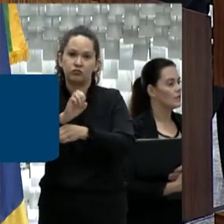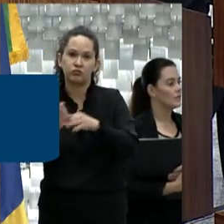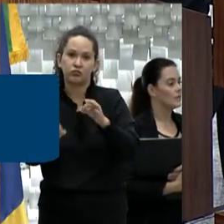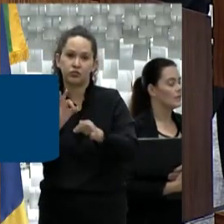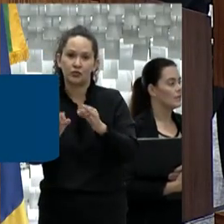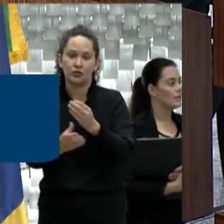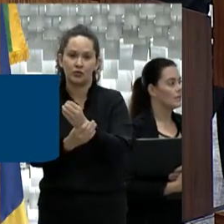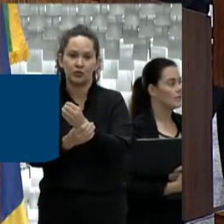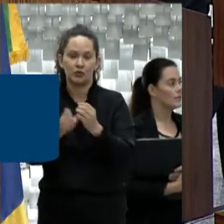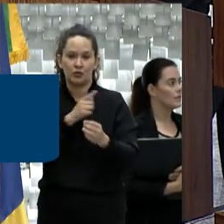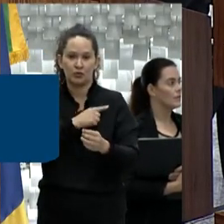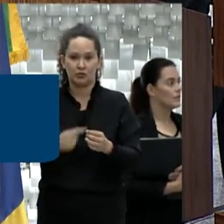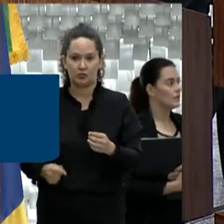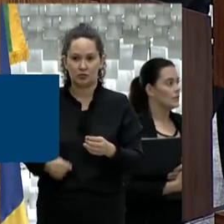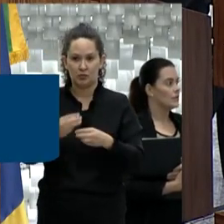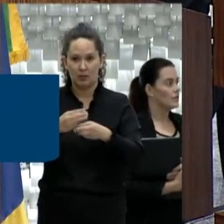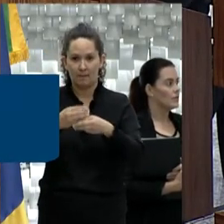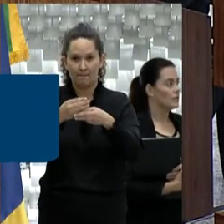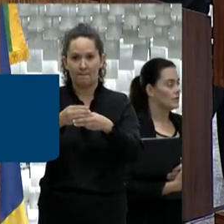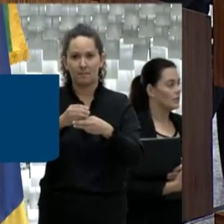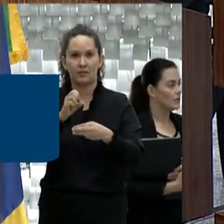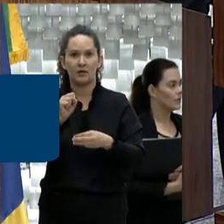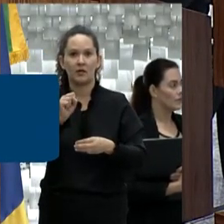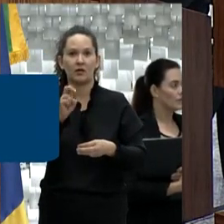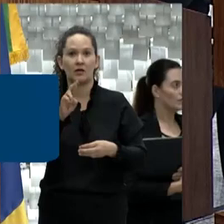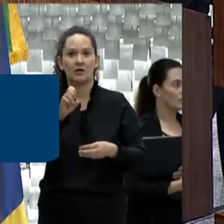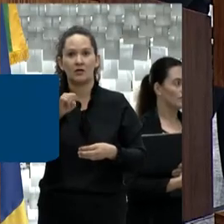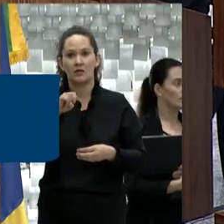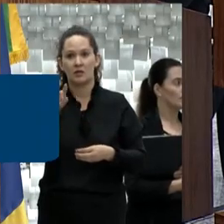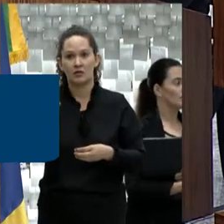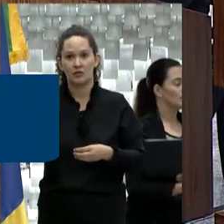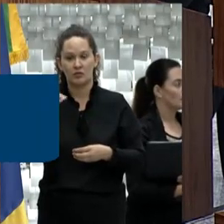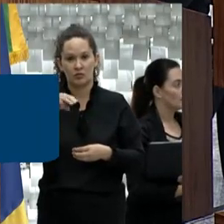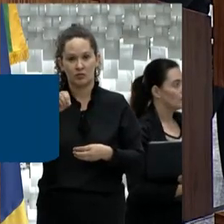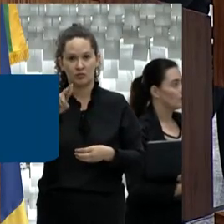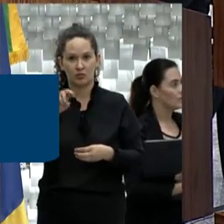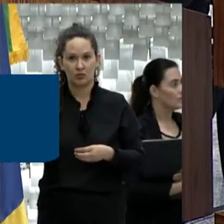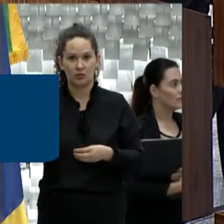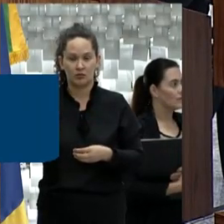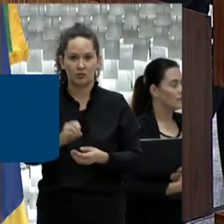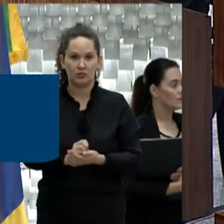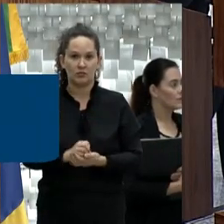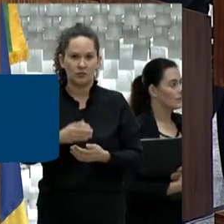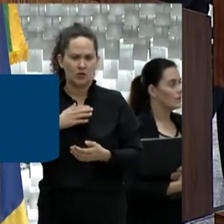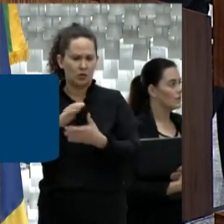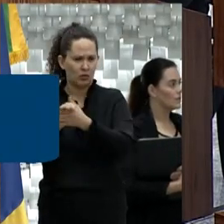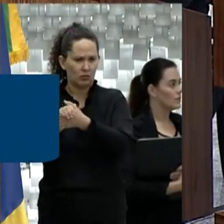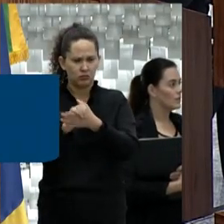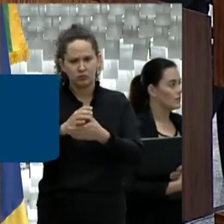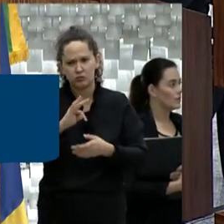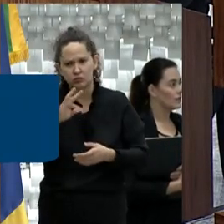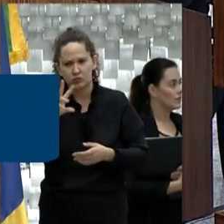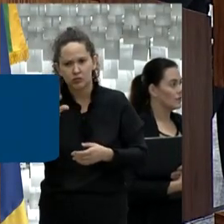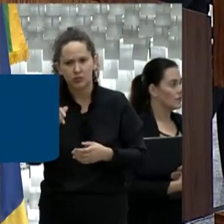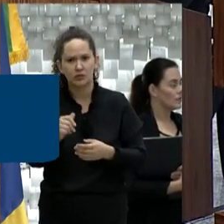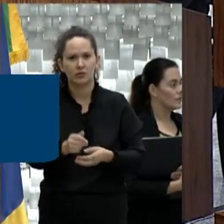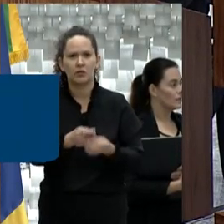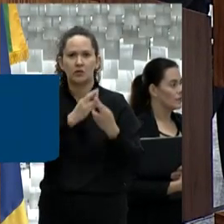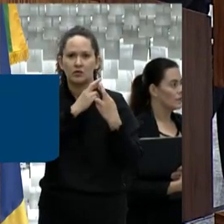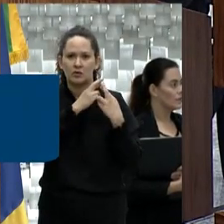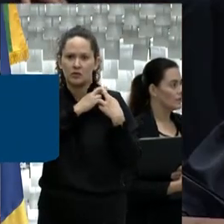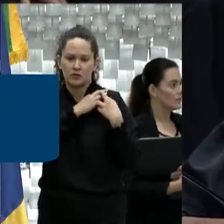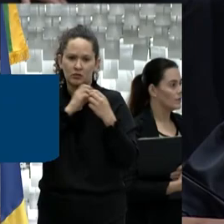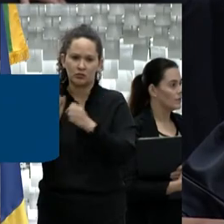e Segurança Pública, ministro Sérgio Moro, na pessoa de quem cumprimento todas as autoridades do Poder